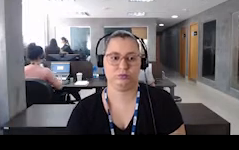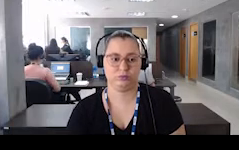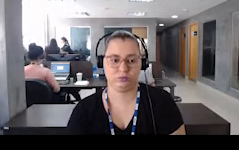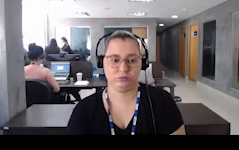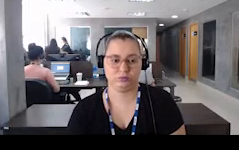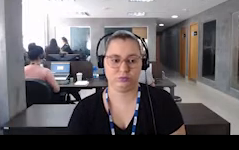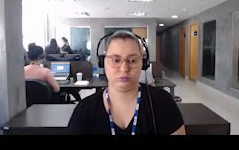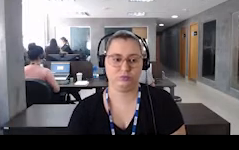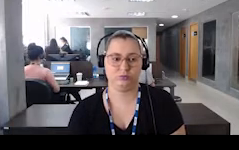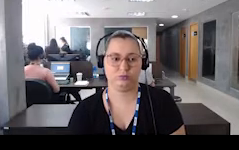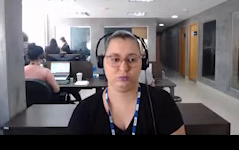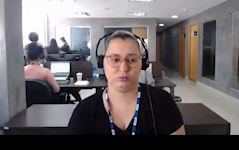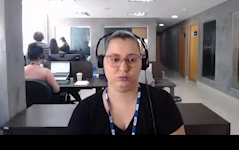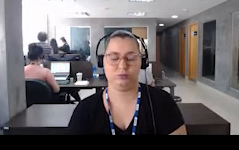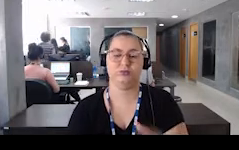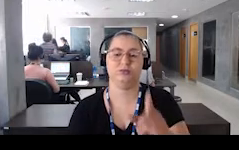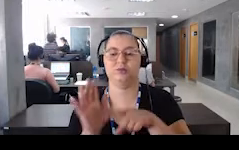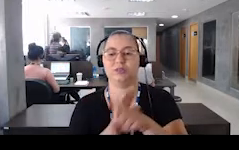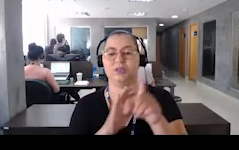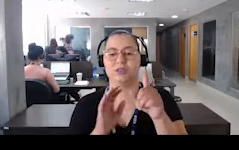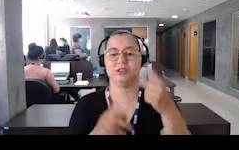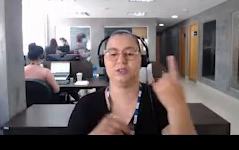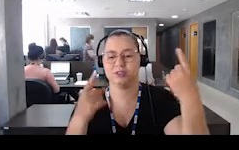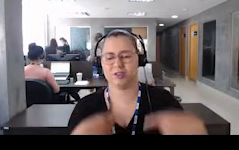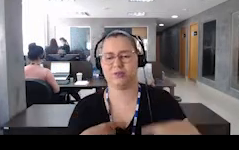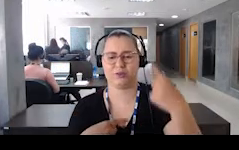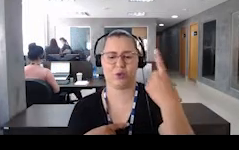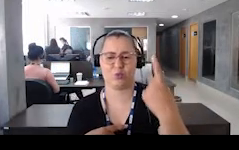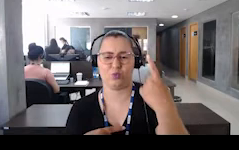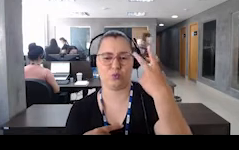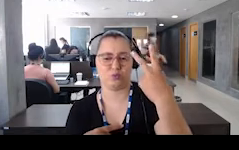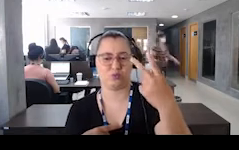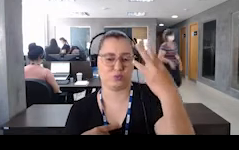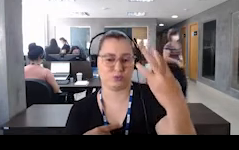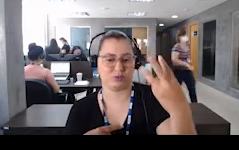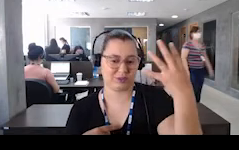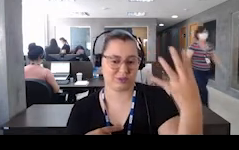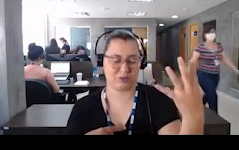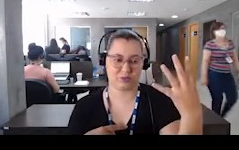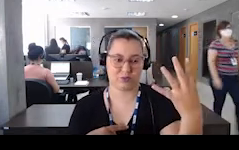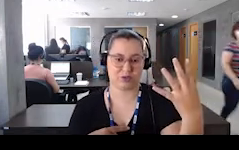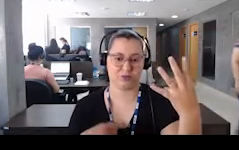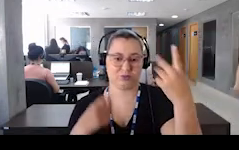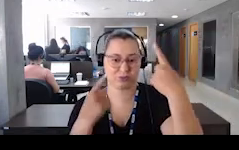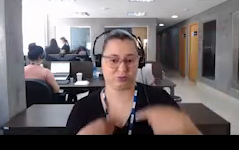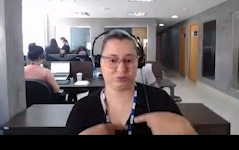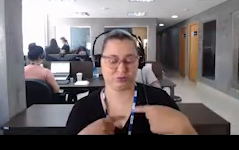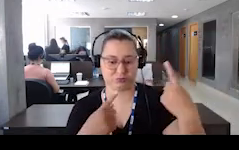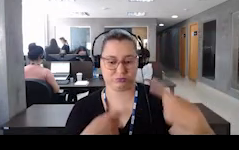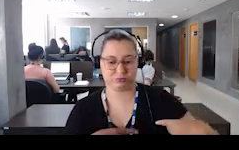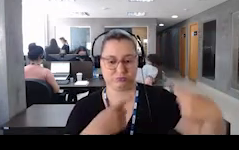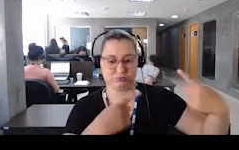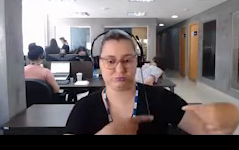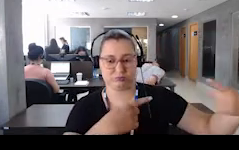SAP 2, ela vão ver quantos desafios ela tem aqui. Ó. Desafio 1, desafio 2, desafio 3, desafio 4. Né? É um pouquinho extensa